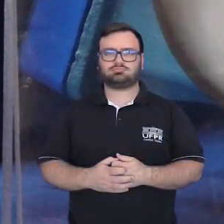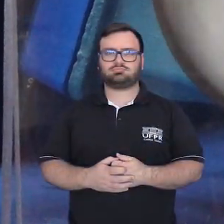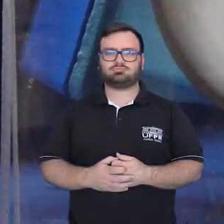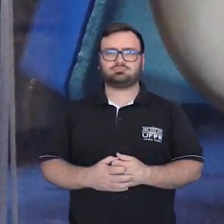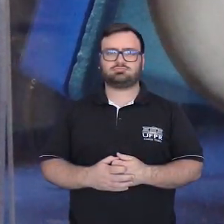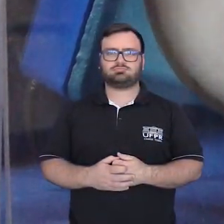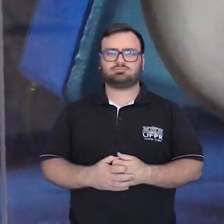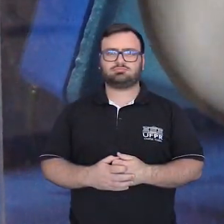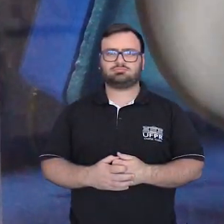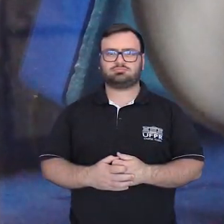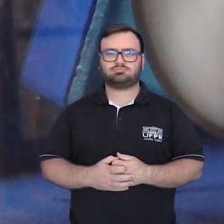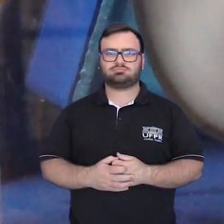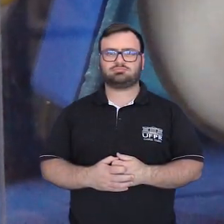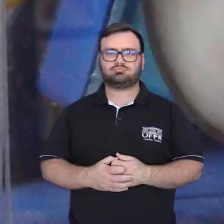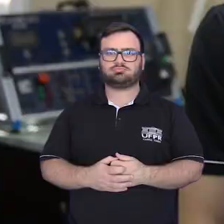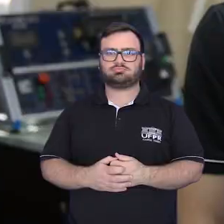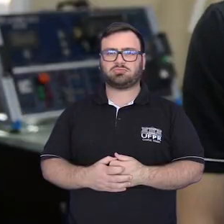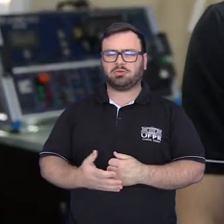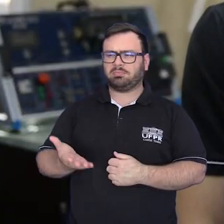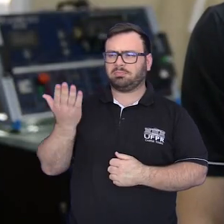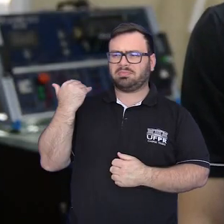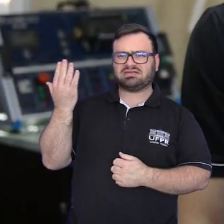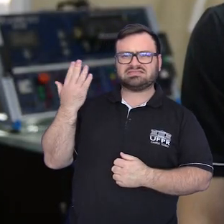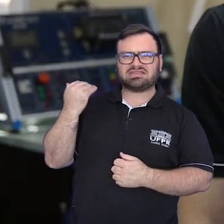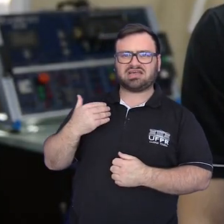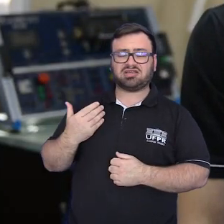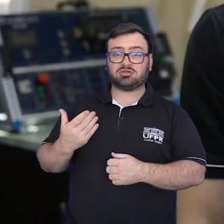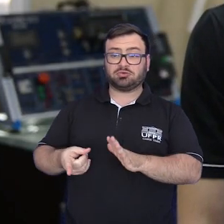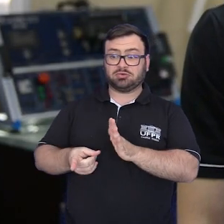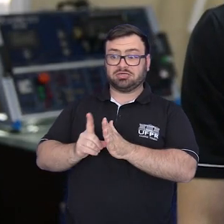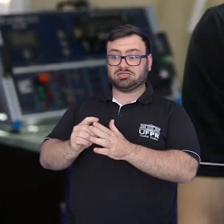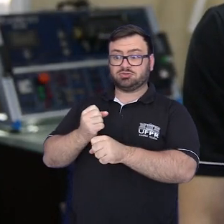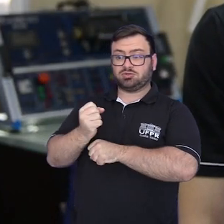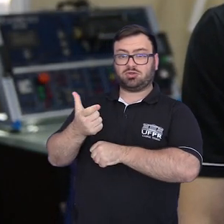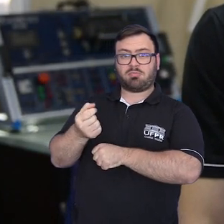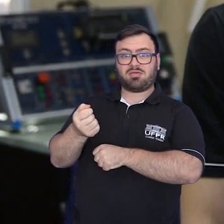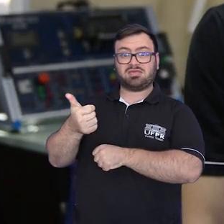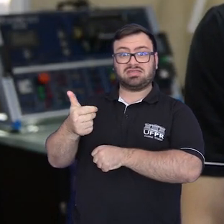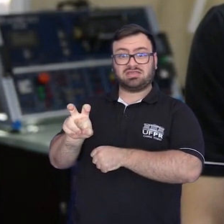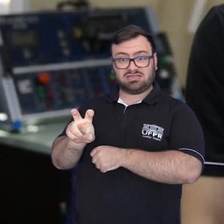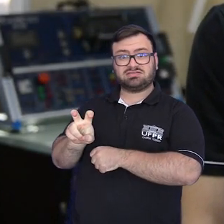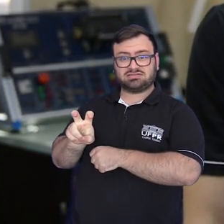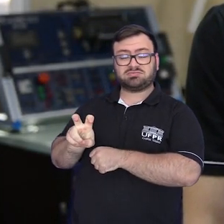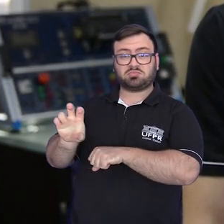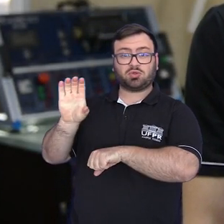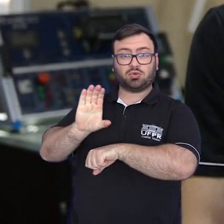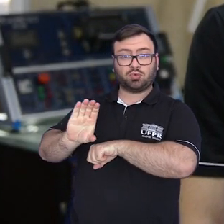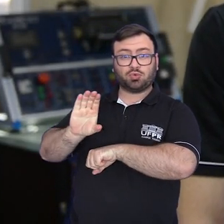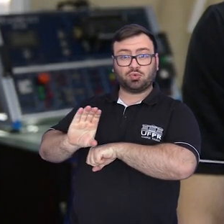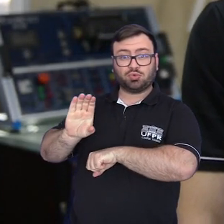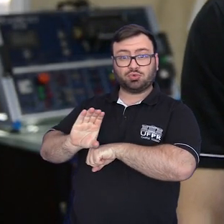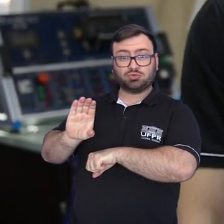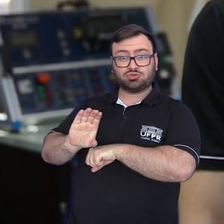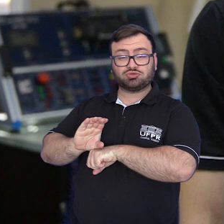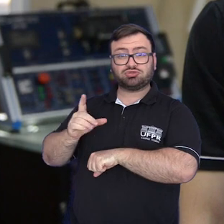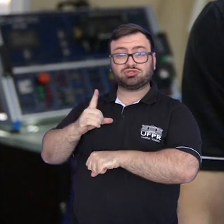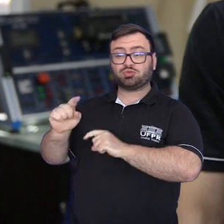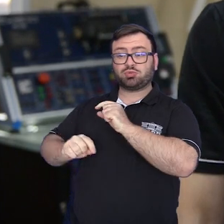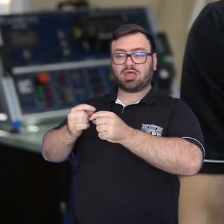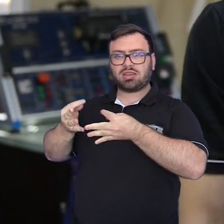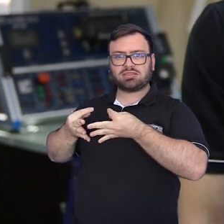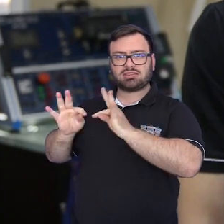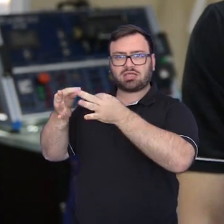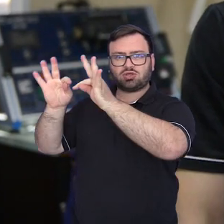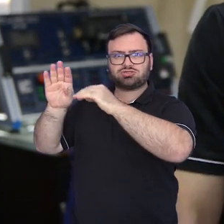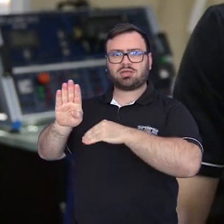época aí, anterior a 2015, o curso rodava um curso de tecnologia em biocombustíveis e o clamor